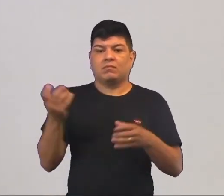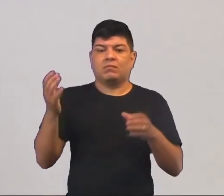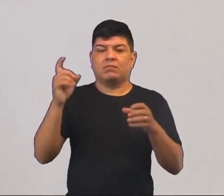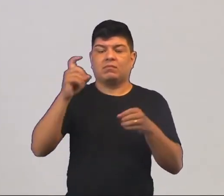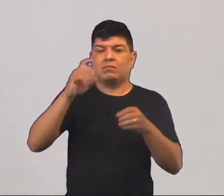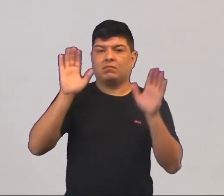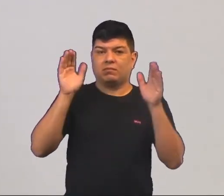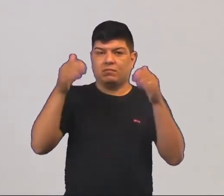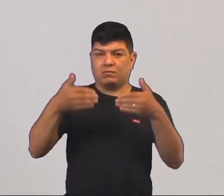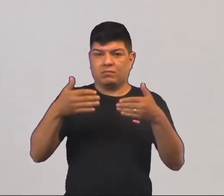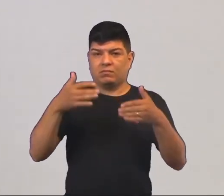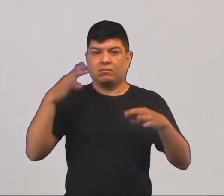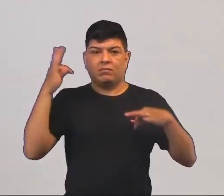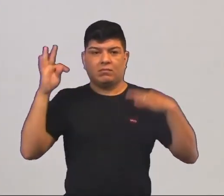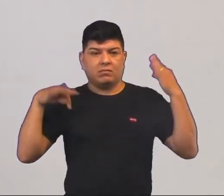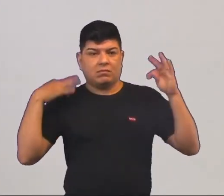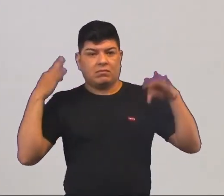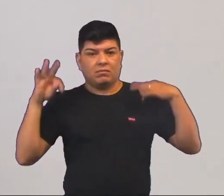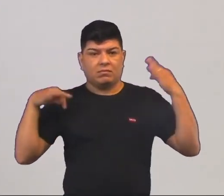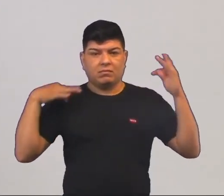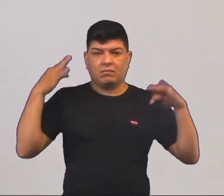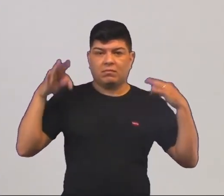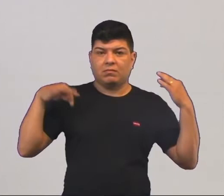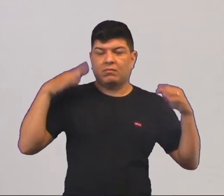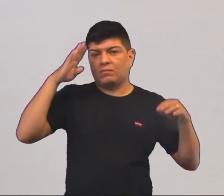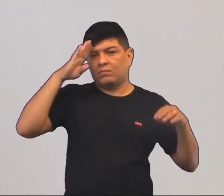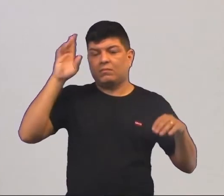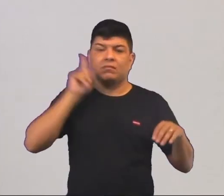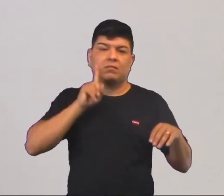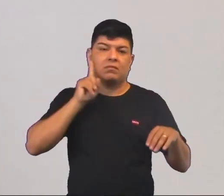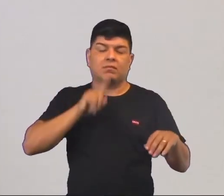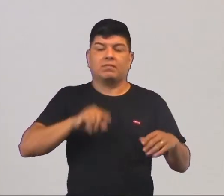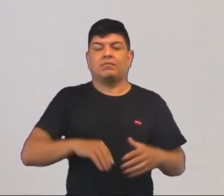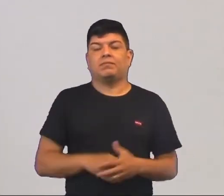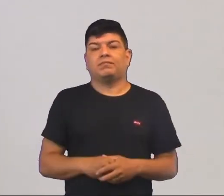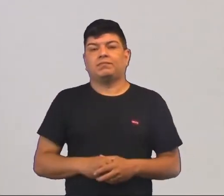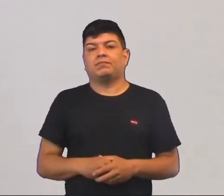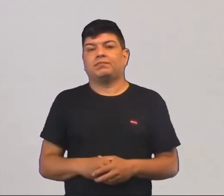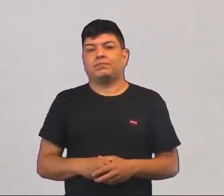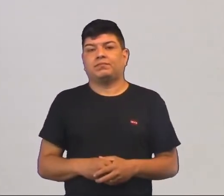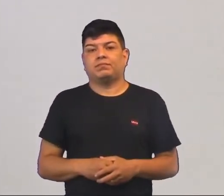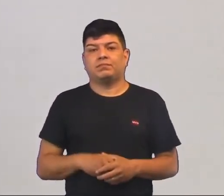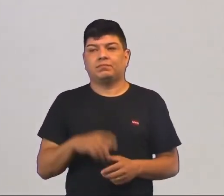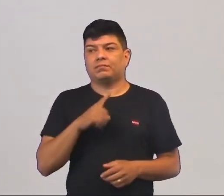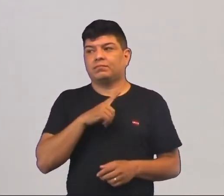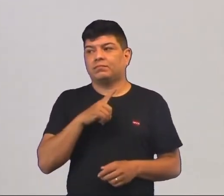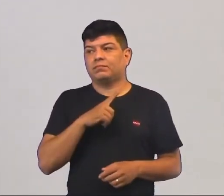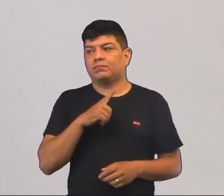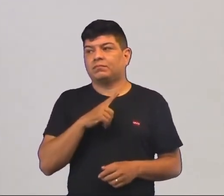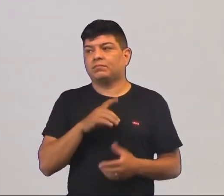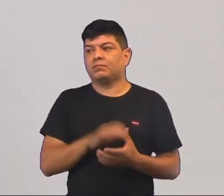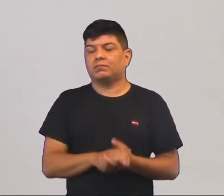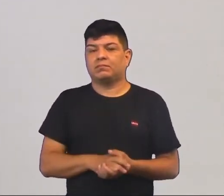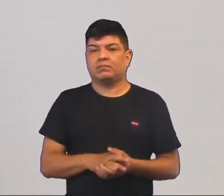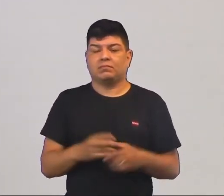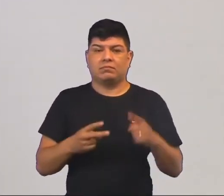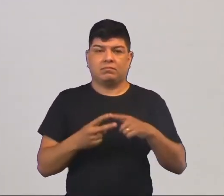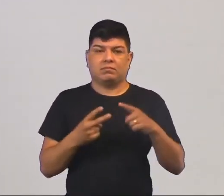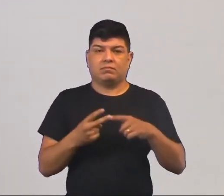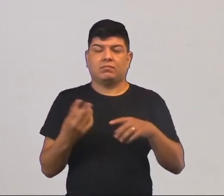voltado justamente para os turistas, né? Principalmente os norte-americanos. A gente tem essas